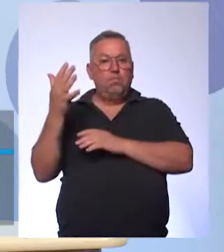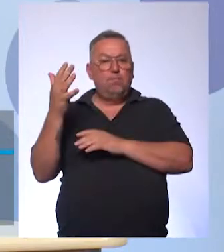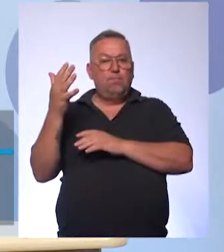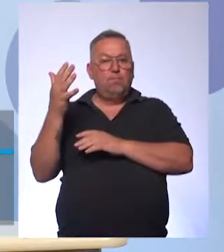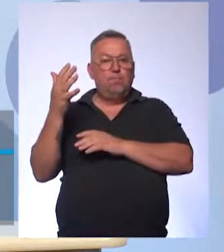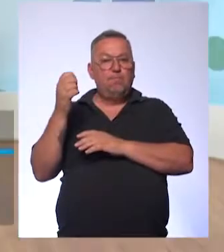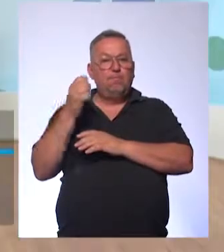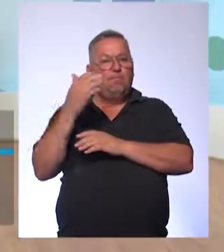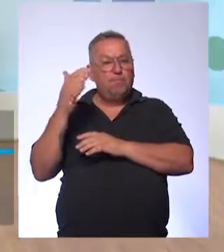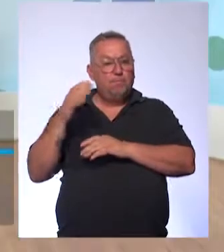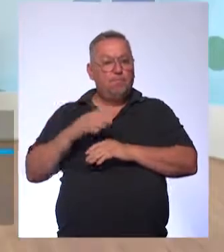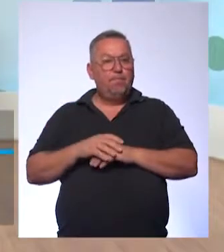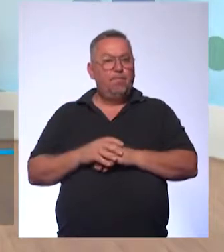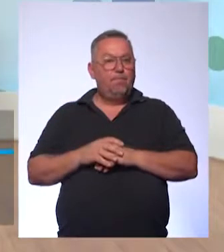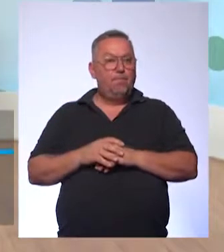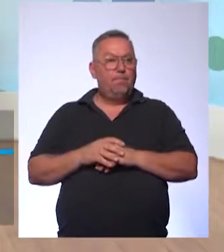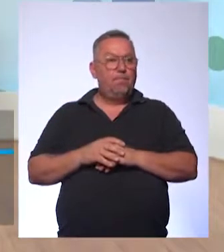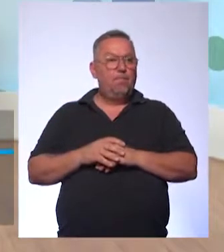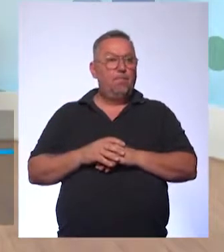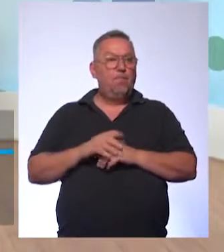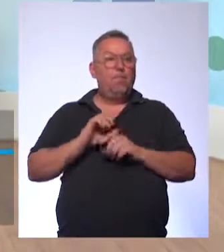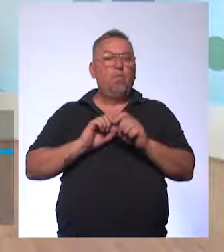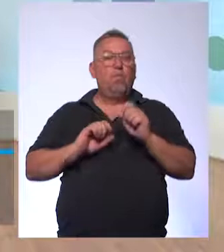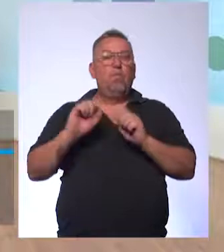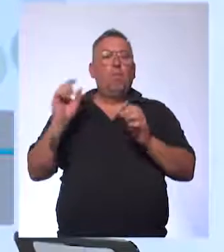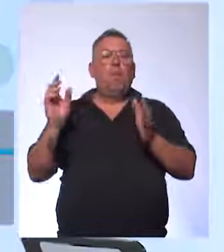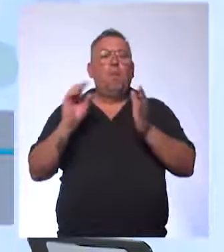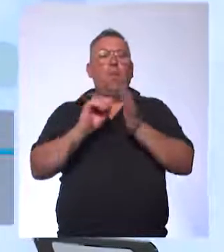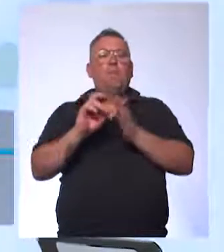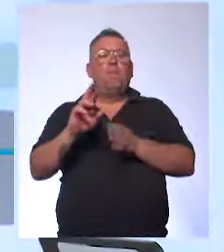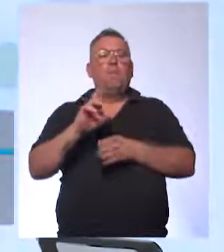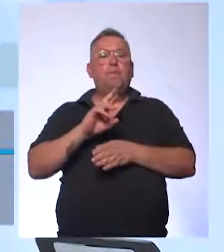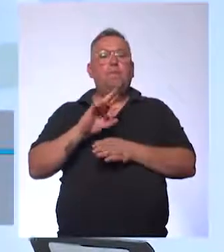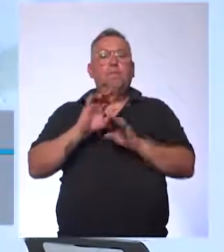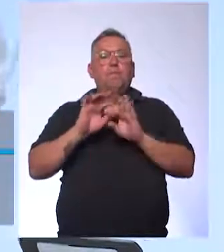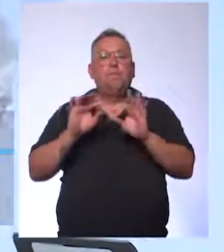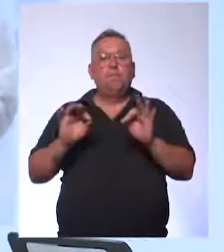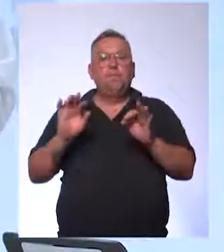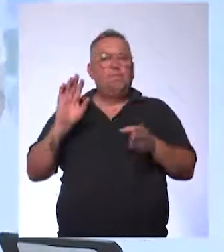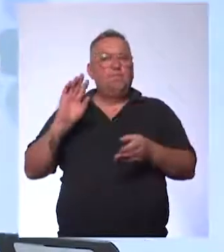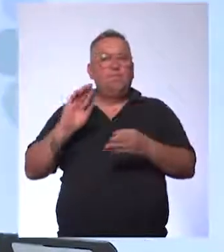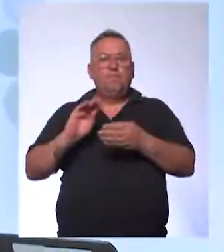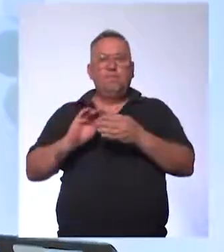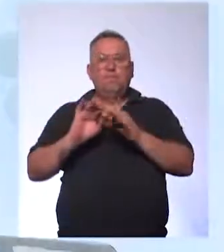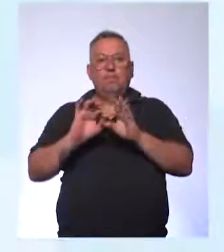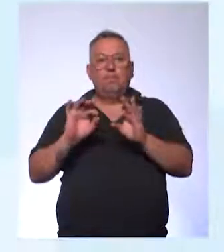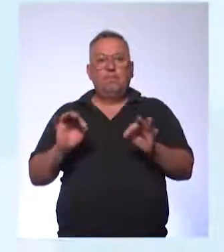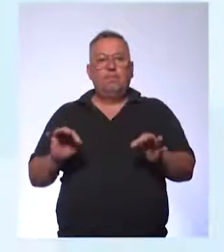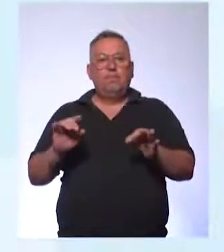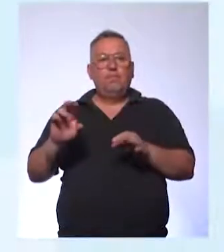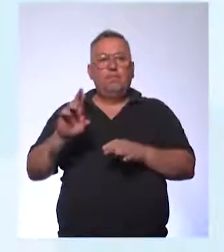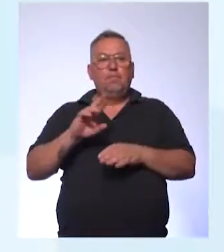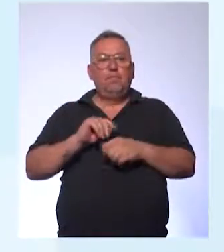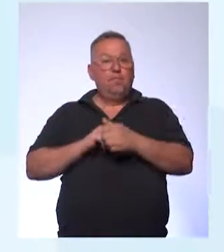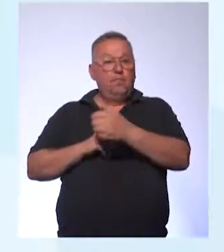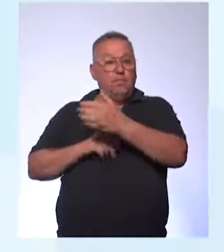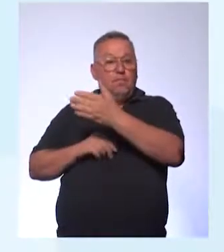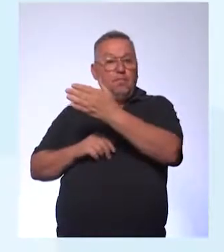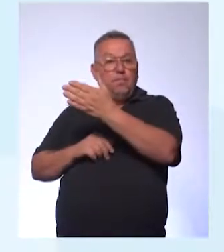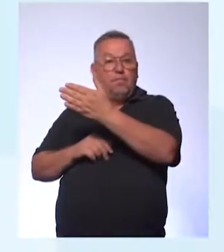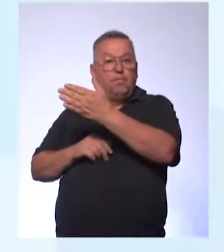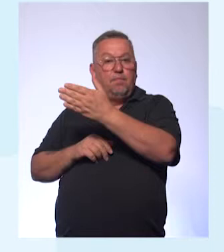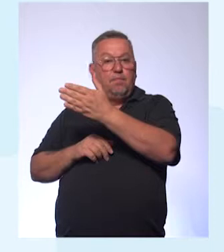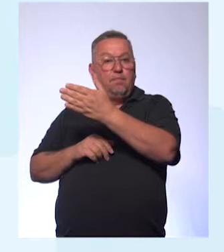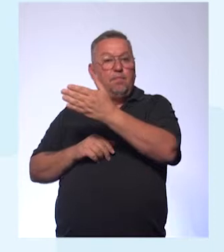Que é a desvantagem, né? Sim. Gente, então assim, eu coloquei uma respostinha também bem curtinha, bem simples para resumir, mas a